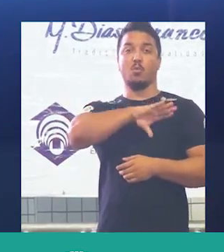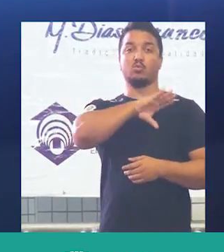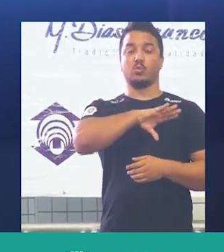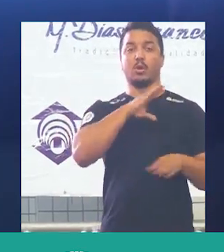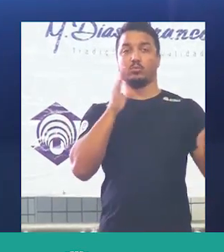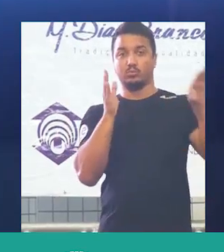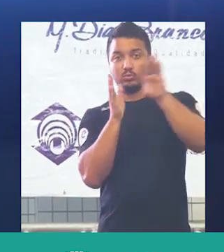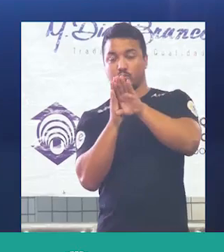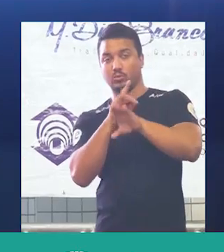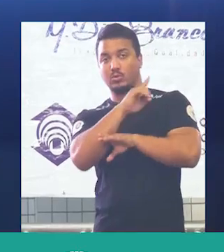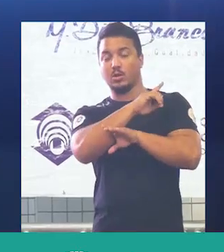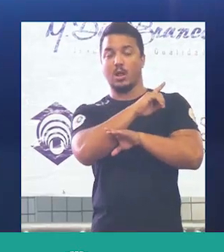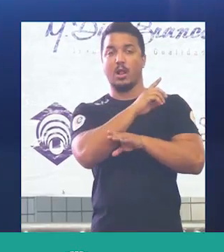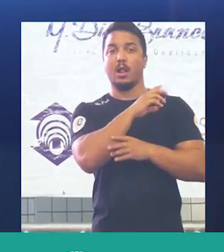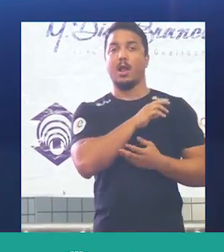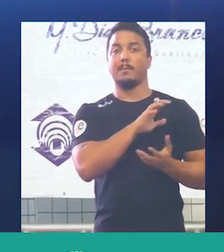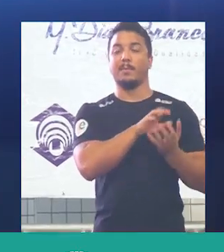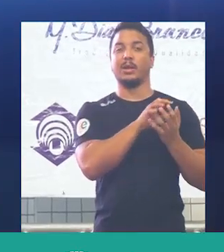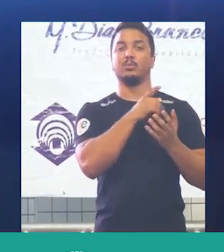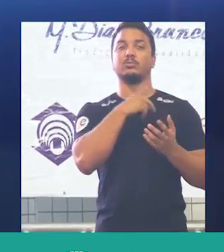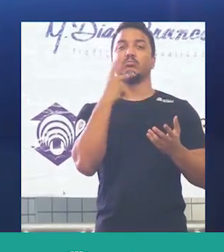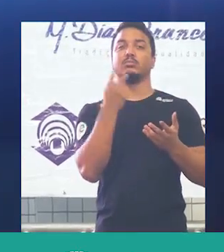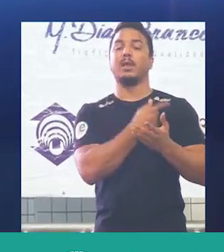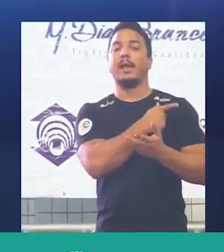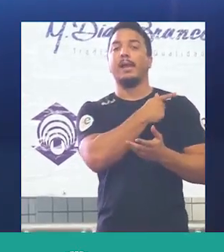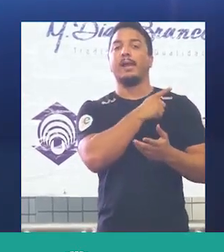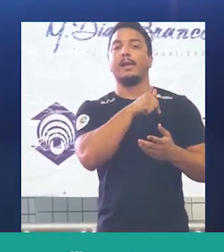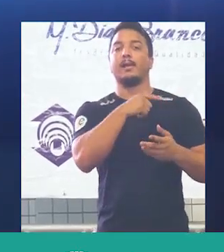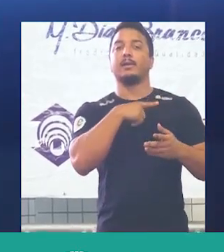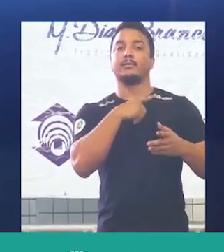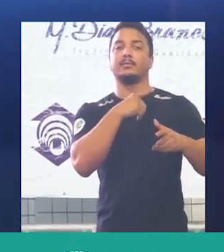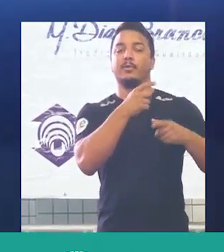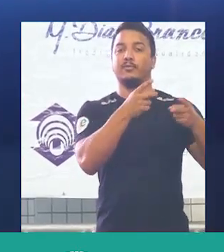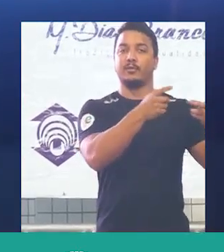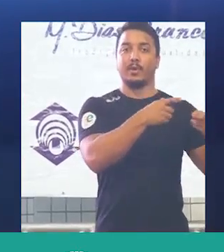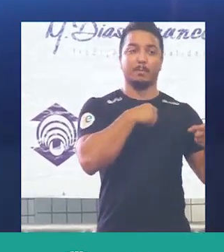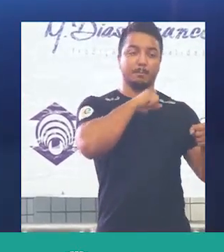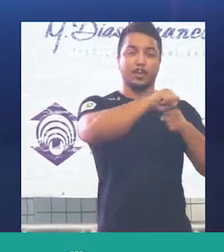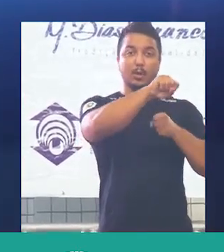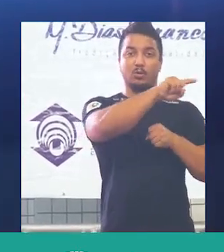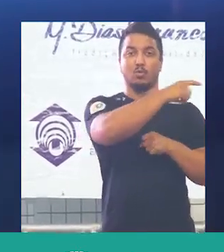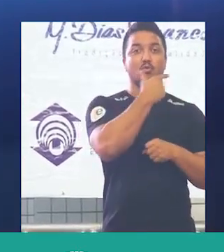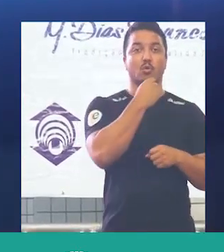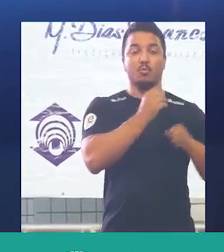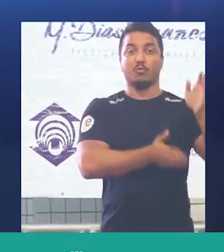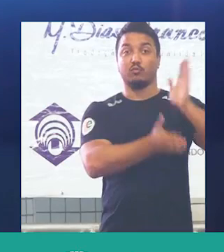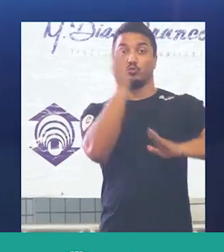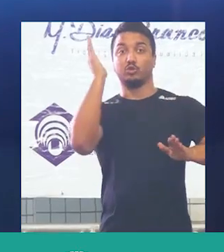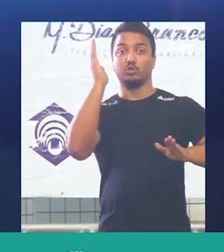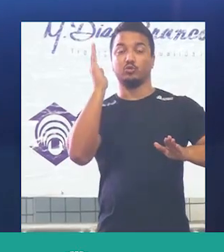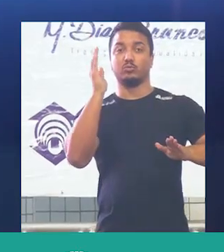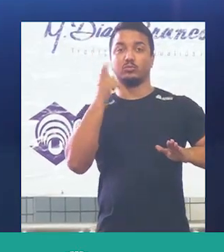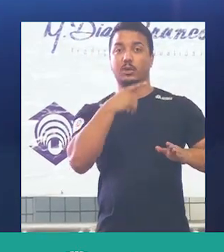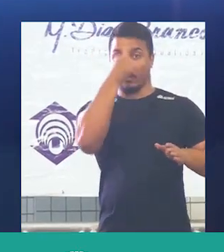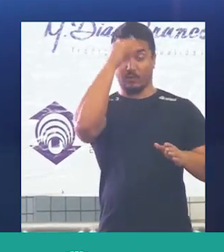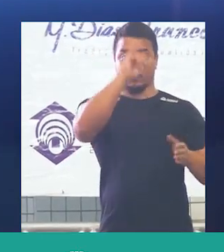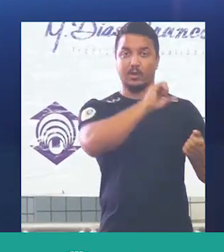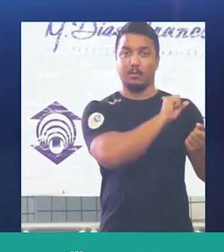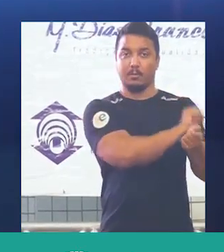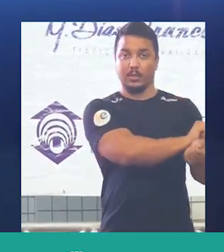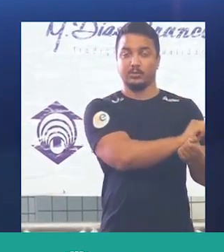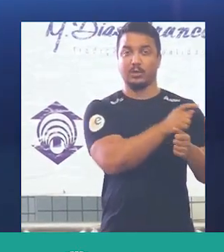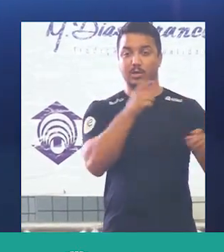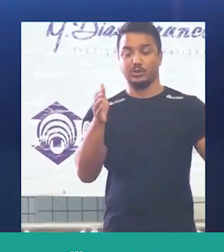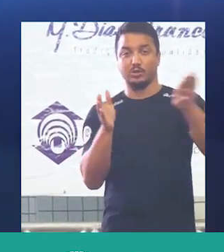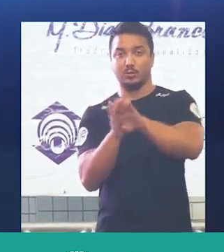foi morar em Pernambuco. Aí lá ele era comerciante, entrou numa confusão, matou um cara lá e fugiu para não ser preso. Aí veio para o